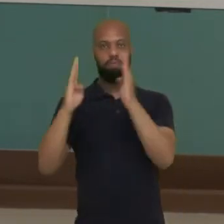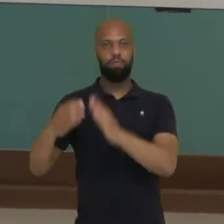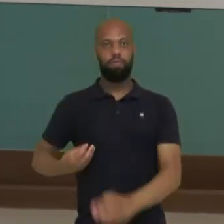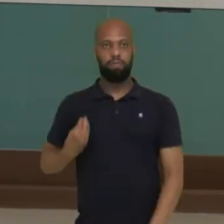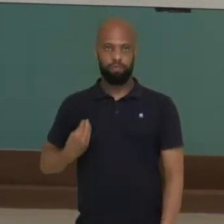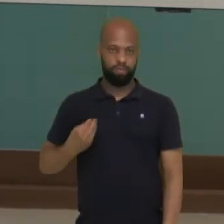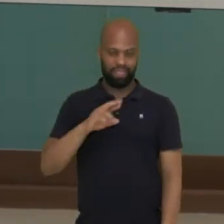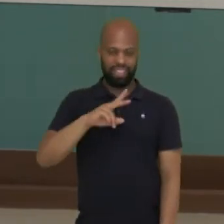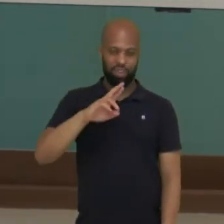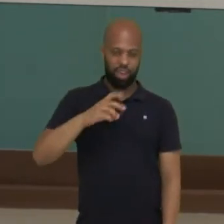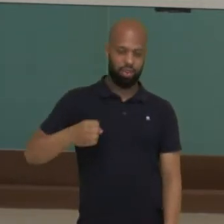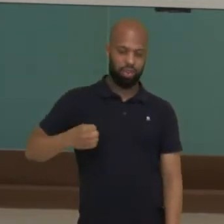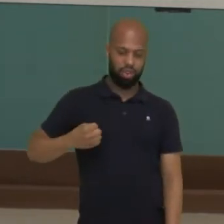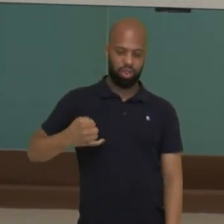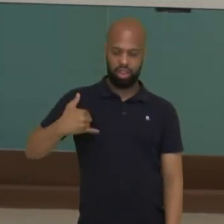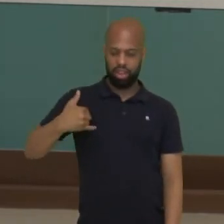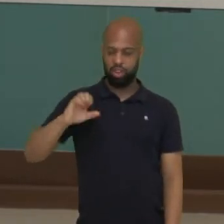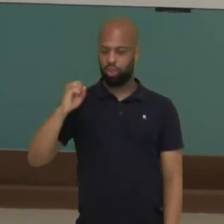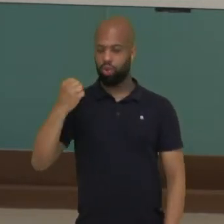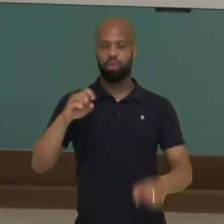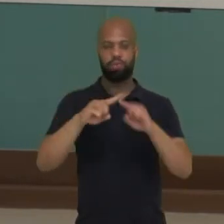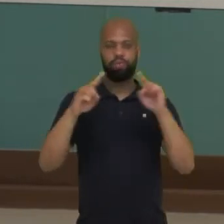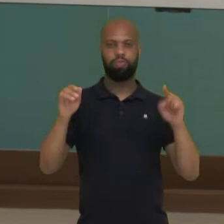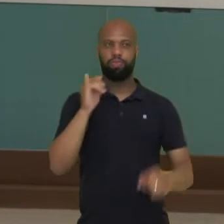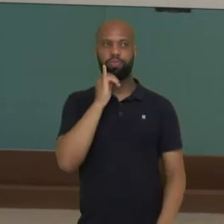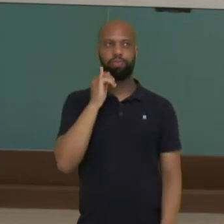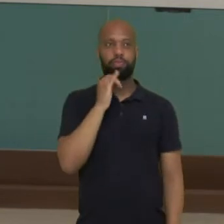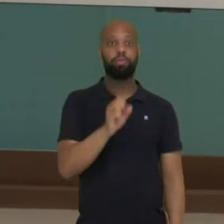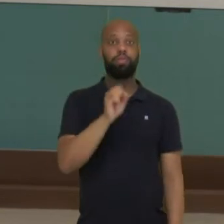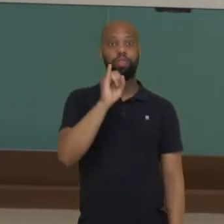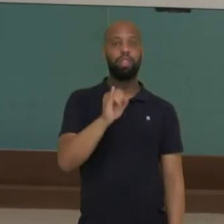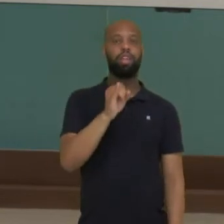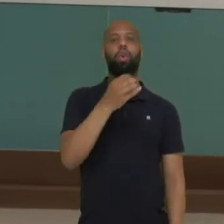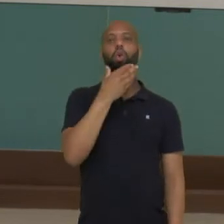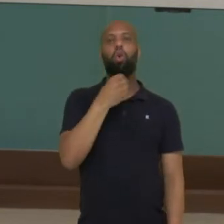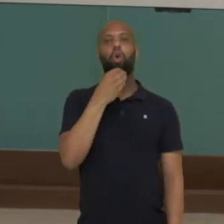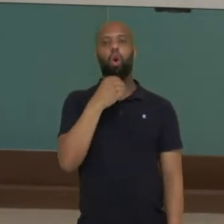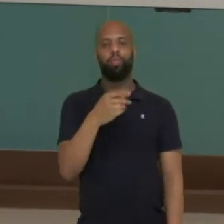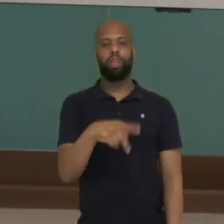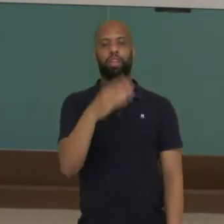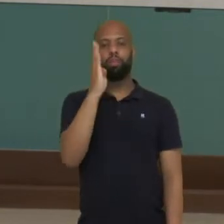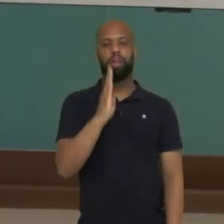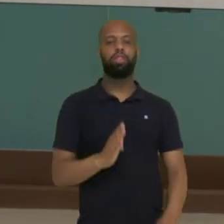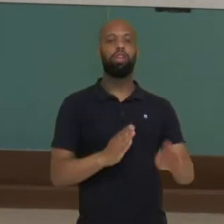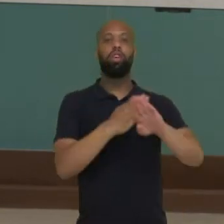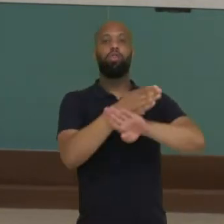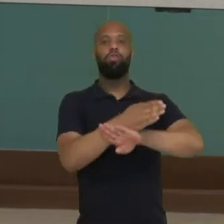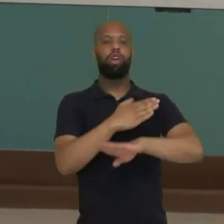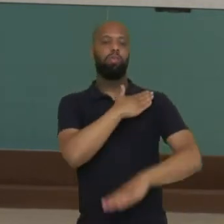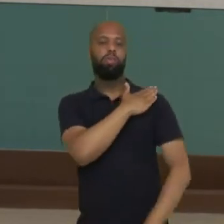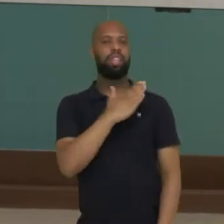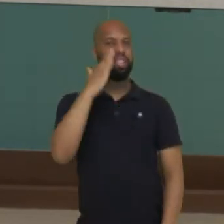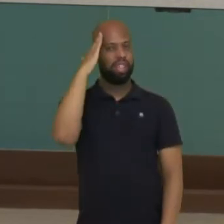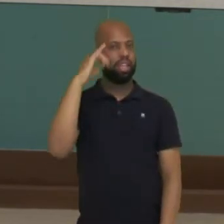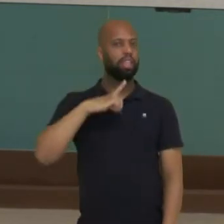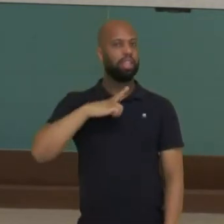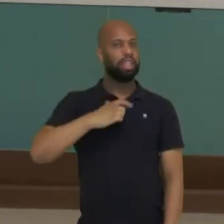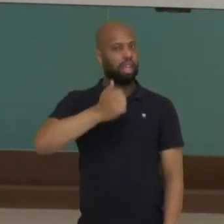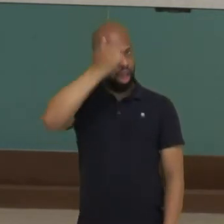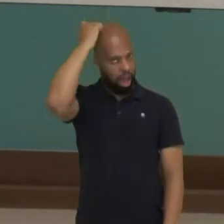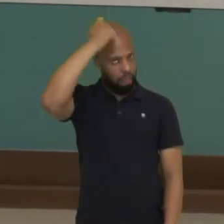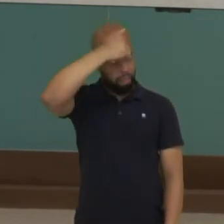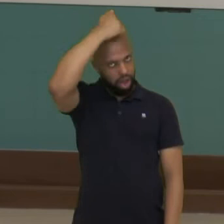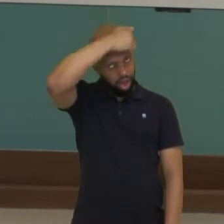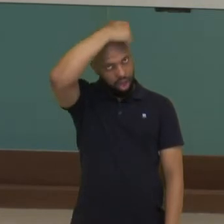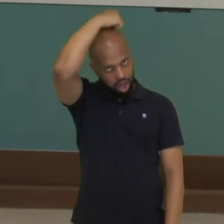8 anos de idade, mas quando o rapaz vai para o exército e aí tem que rapar a cabeça, quando passa no vestibular e